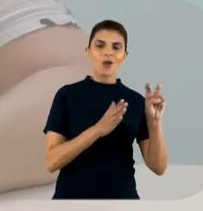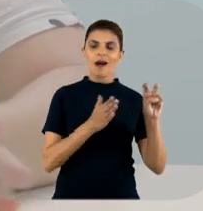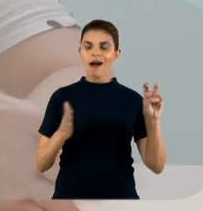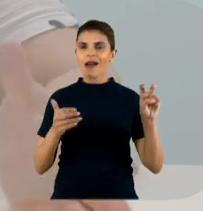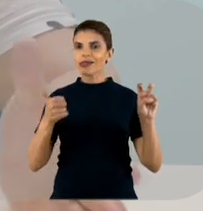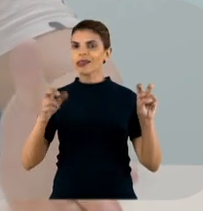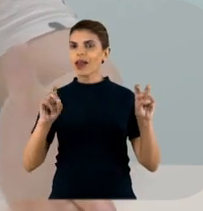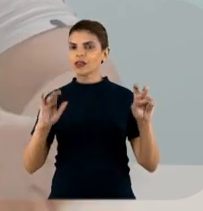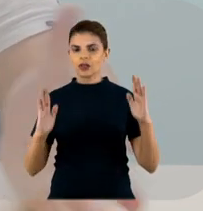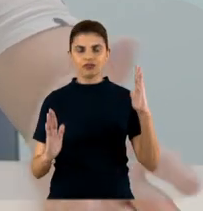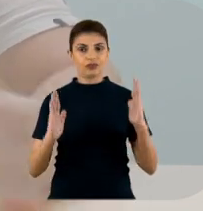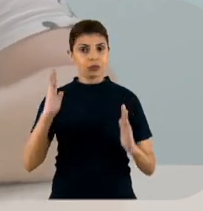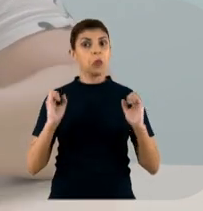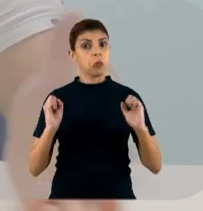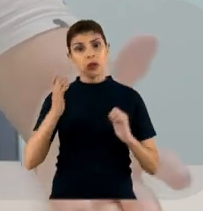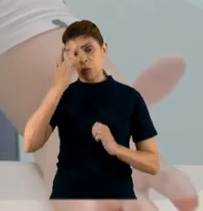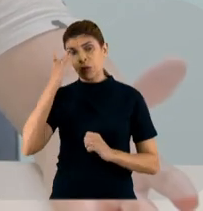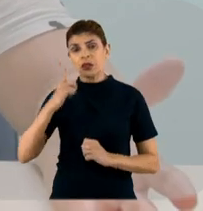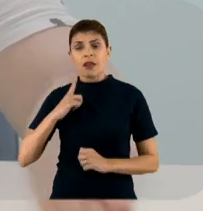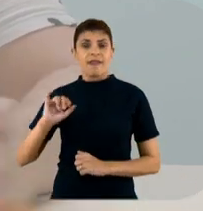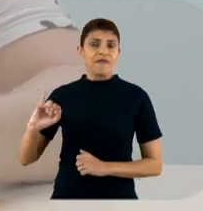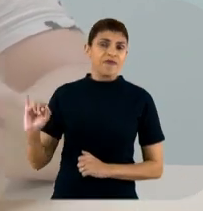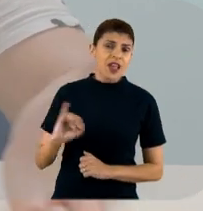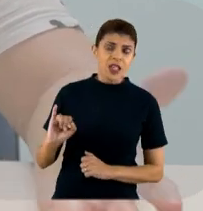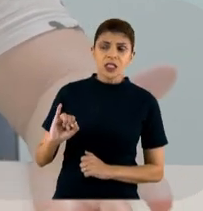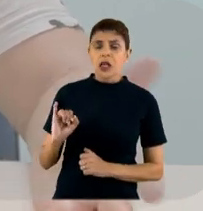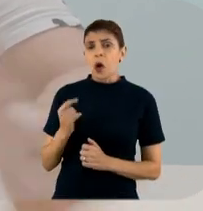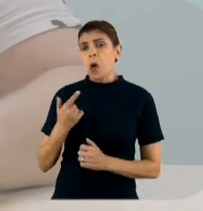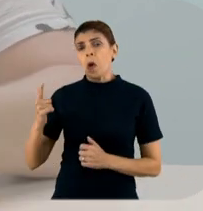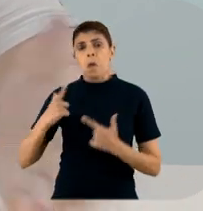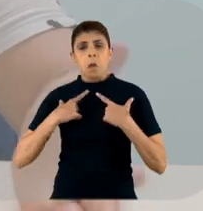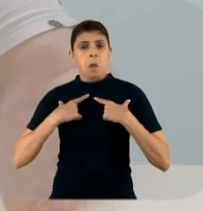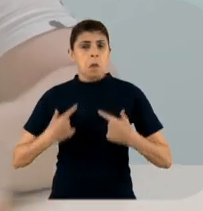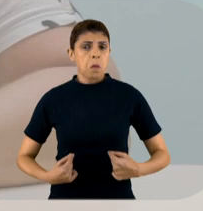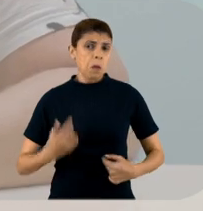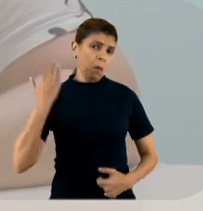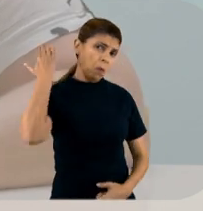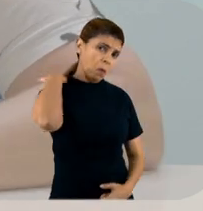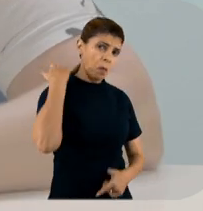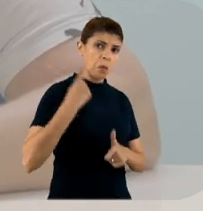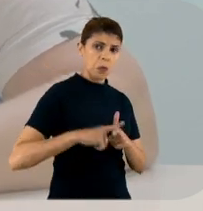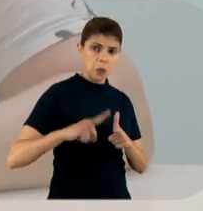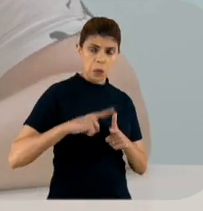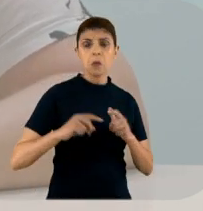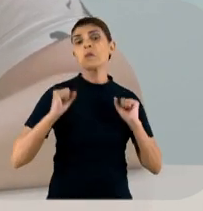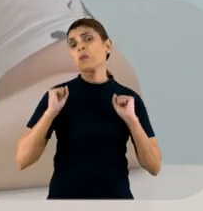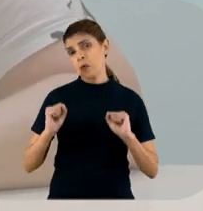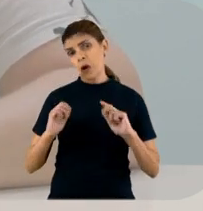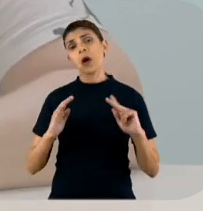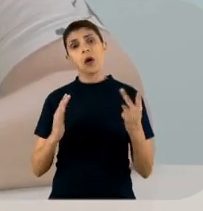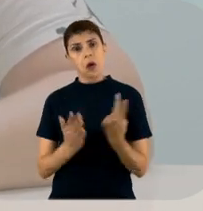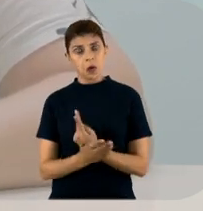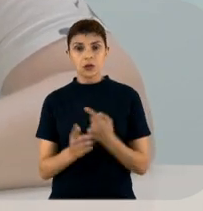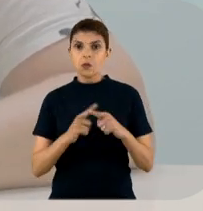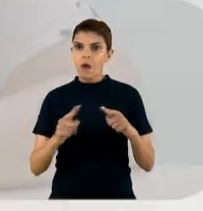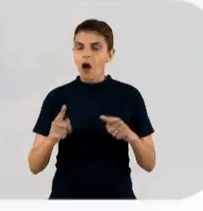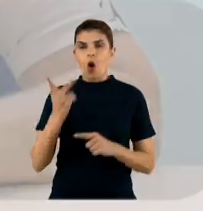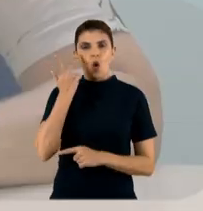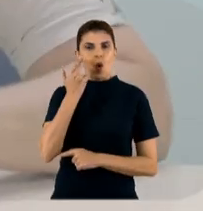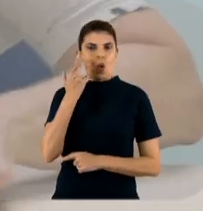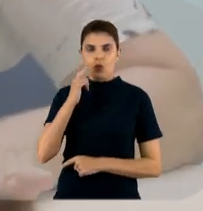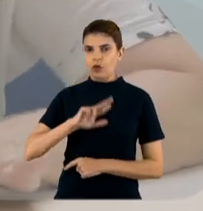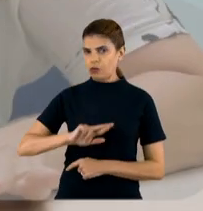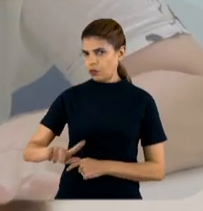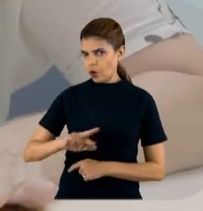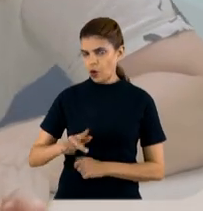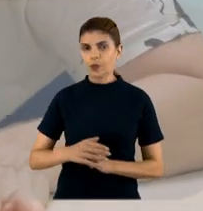implicações que já não são o coronavírus Mas é uma infecção em cima dele uma pneumonia uma outra coisa né pode acontecer também mas não é o mais comum